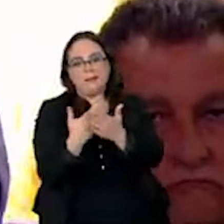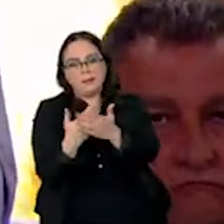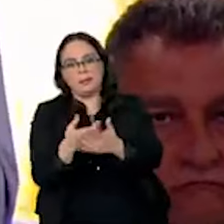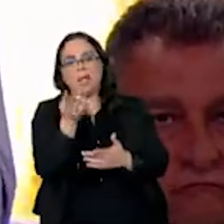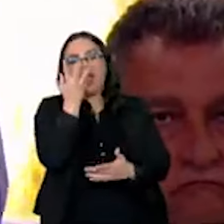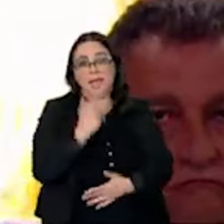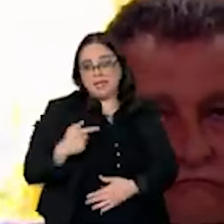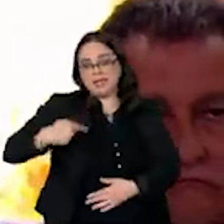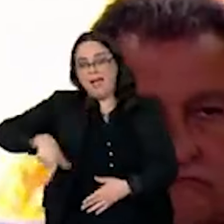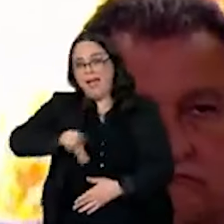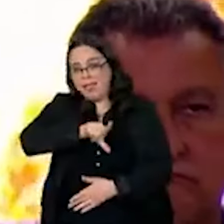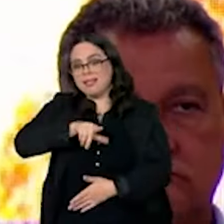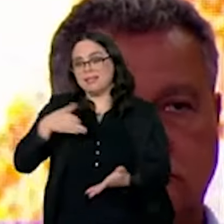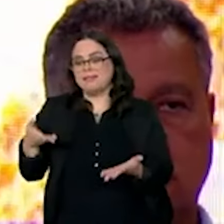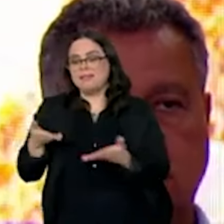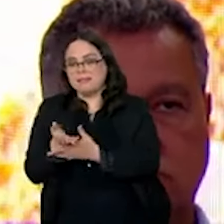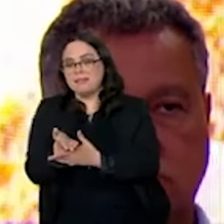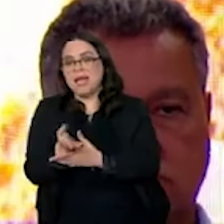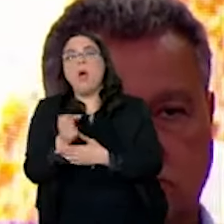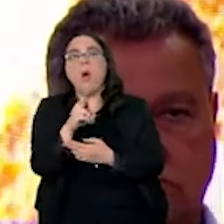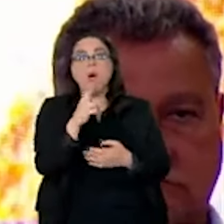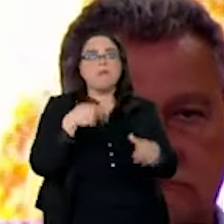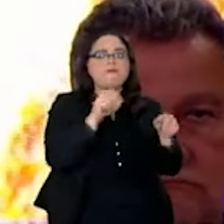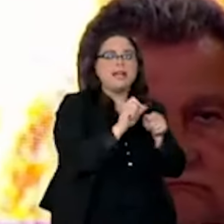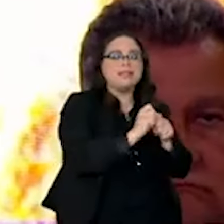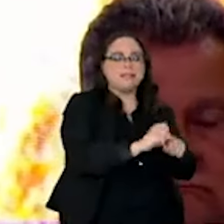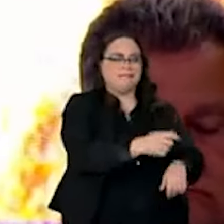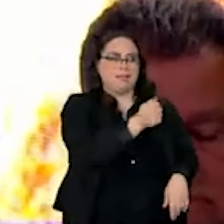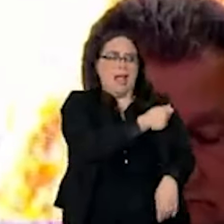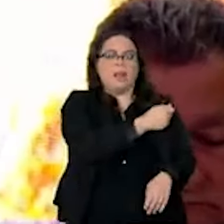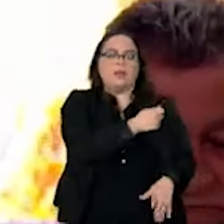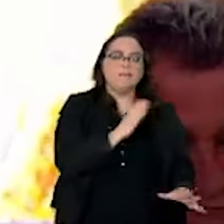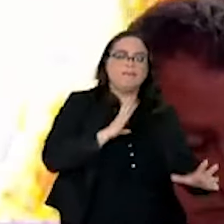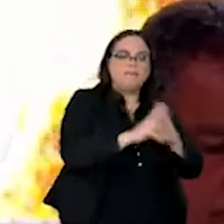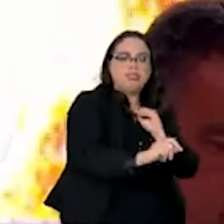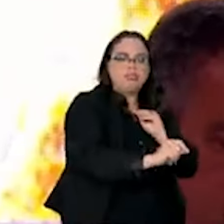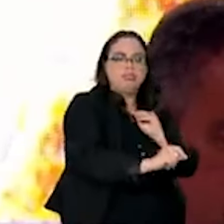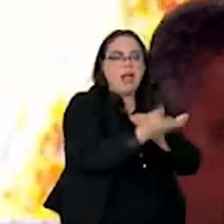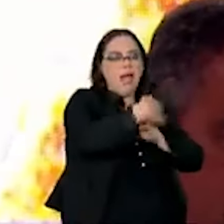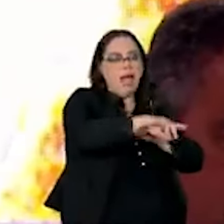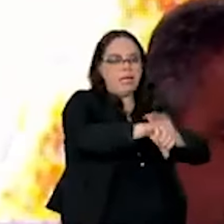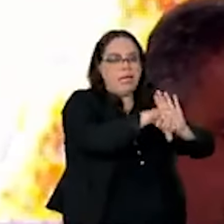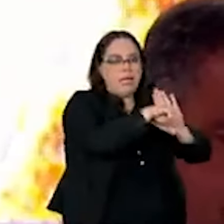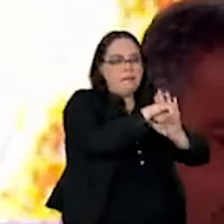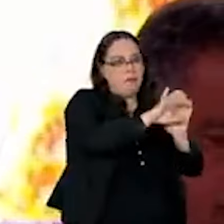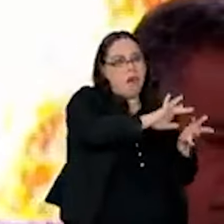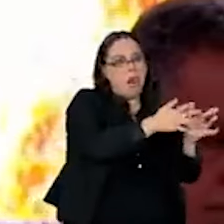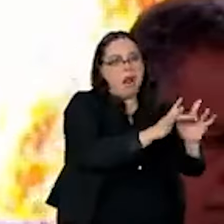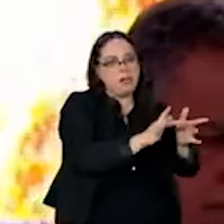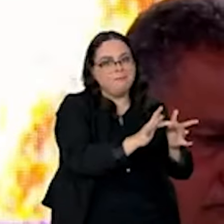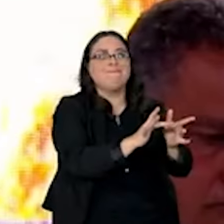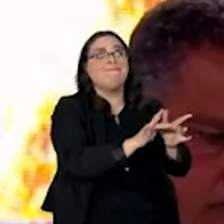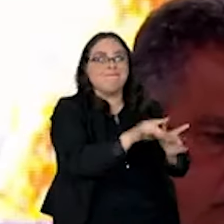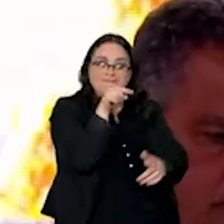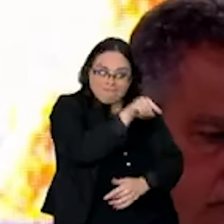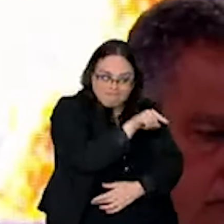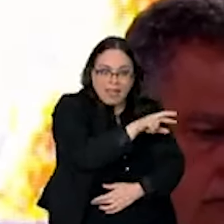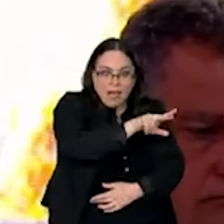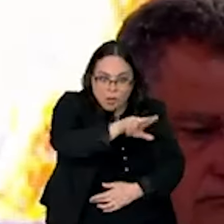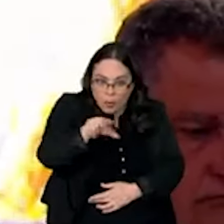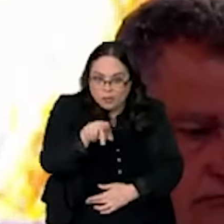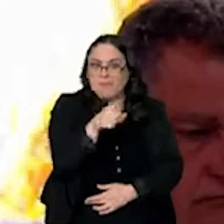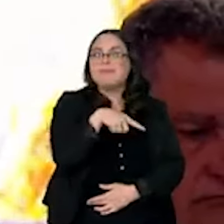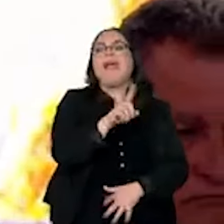essas crianças ou para fazer eles saírem da participação no crime organizado. Essas coisas todas,